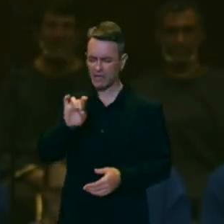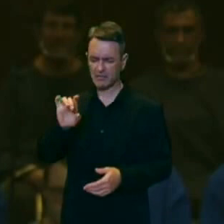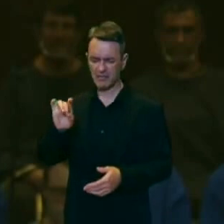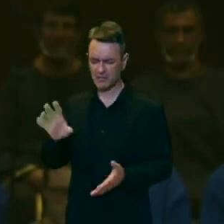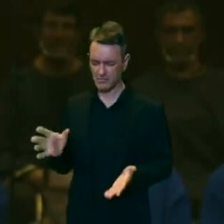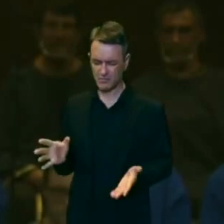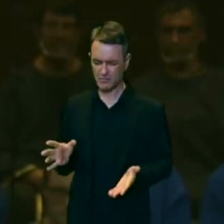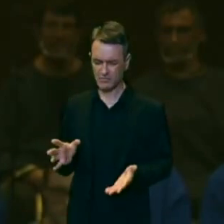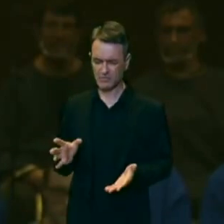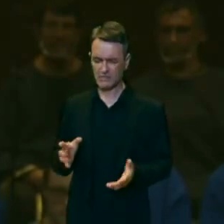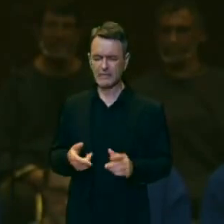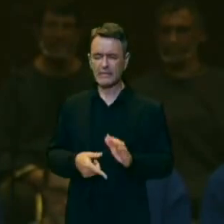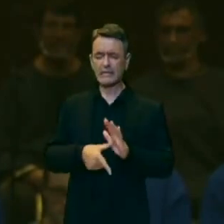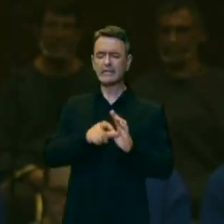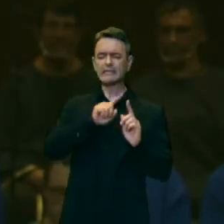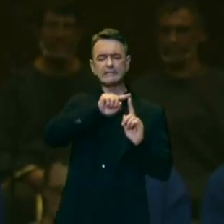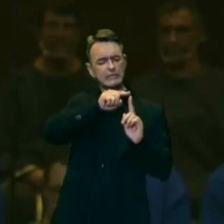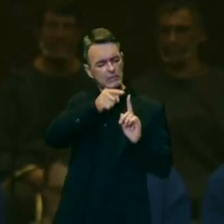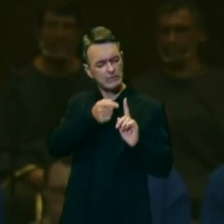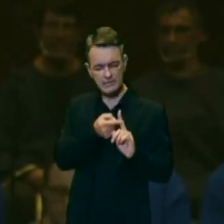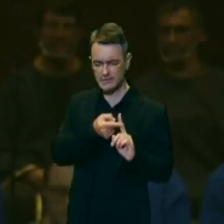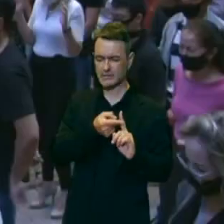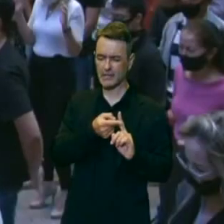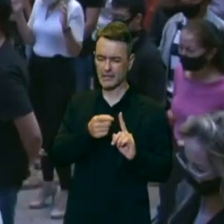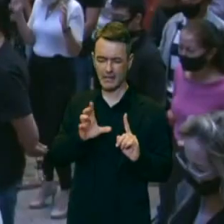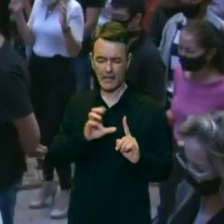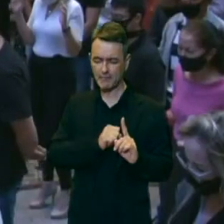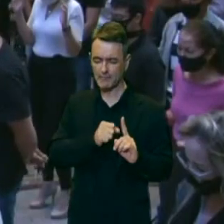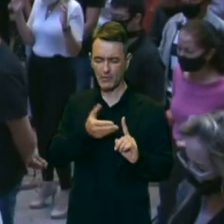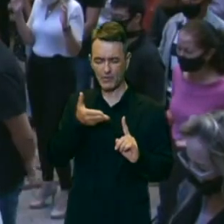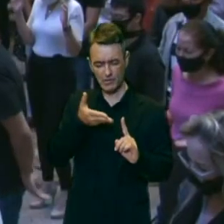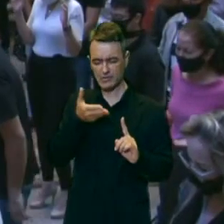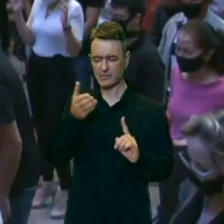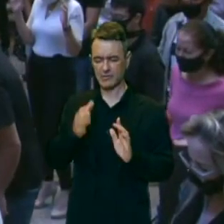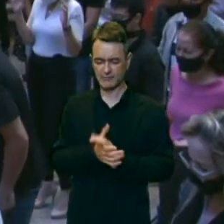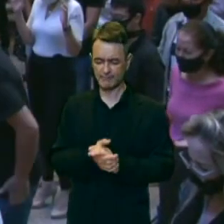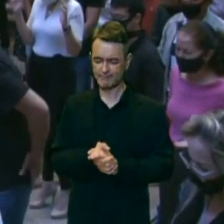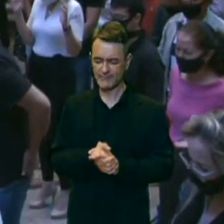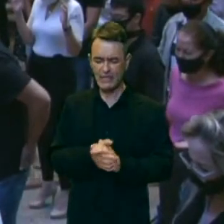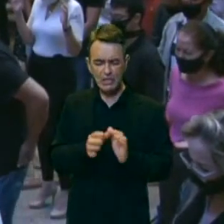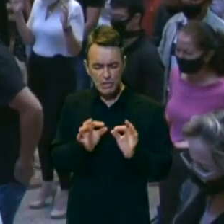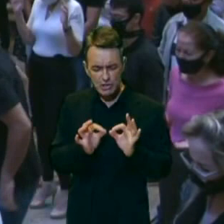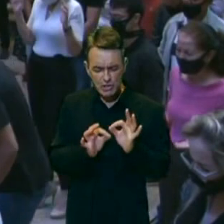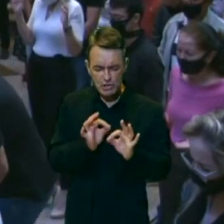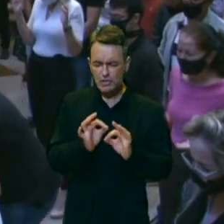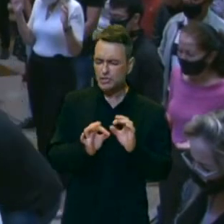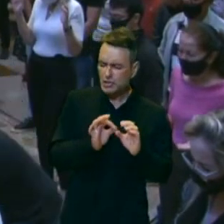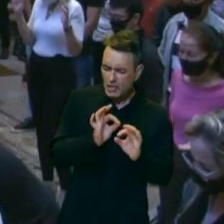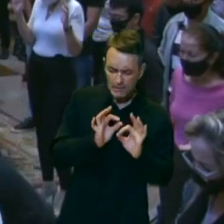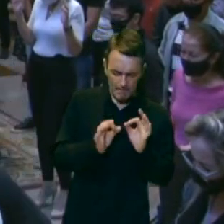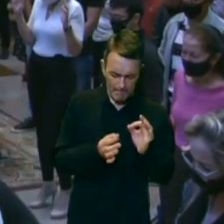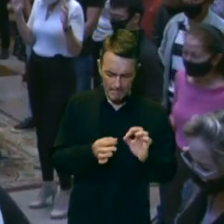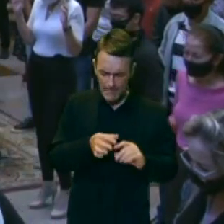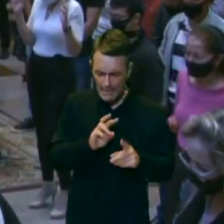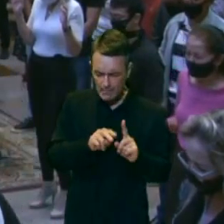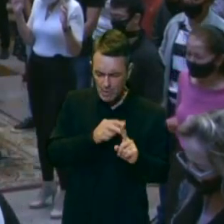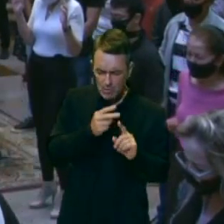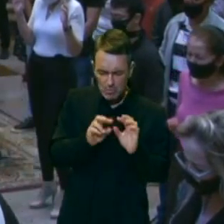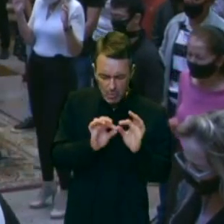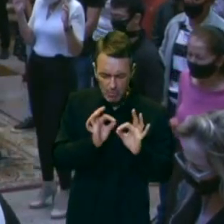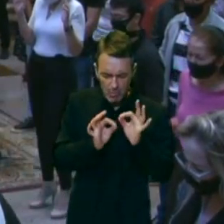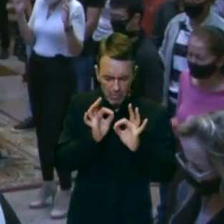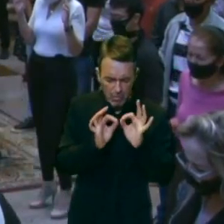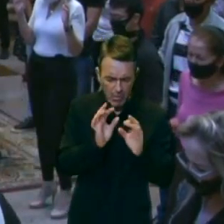eles estavam sendo gerados no ventre da mamãe. E o Senhor viu aquelas células se multiplicando e o Senhor teve